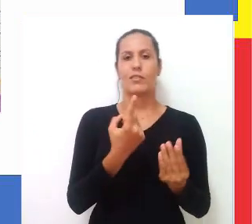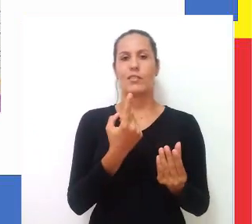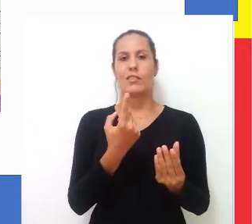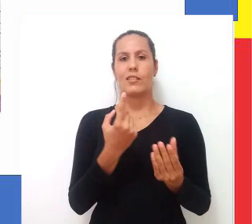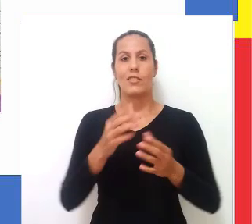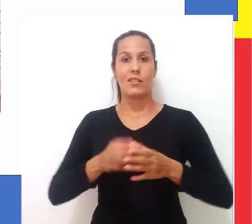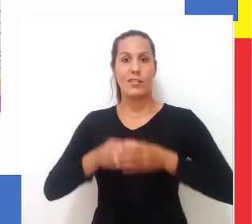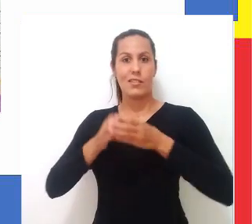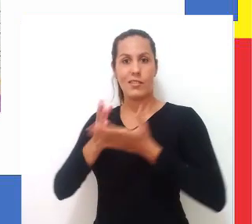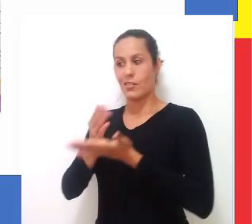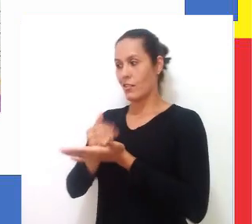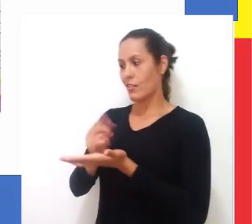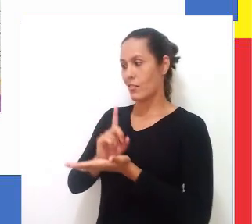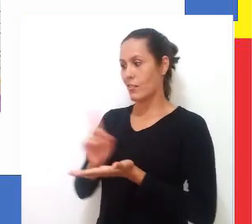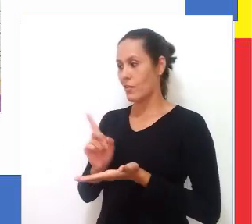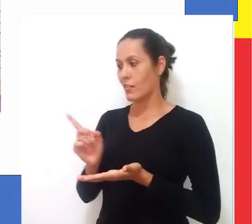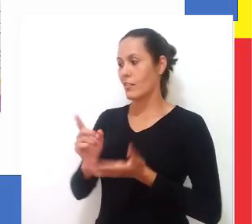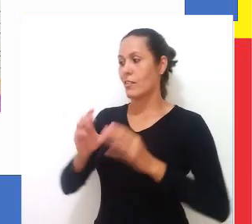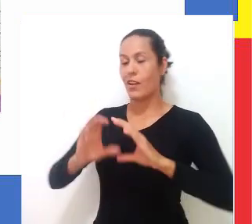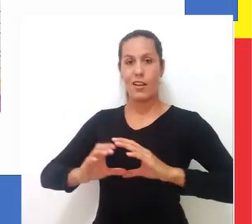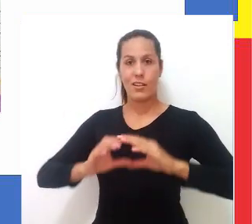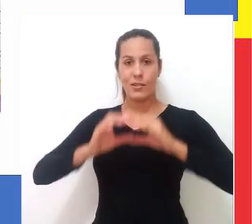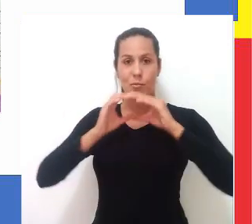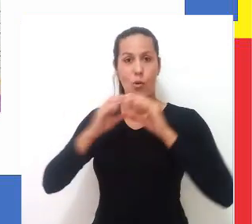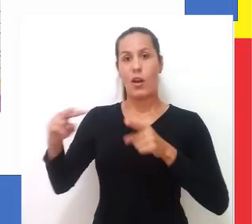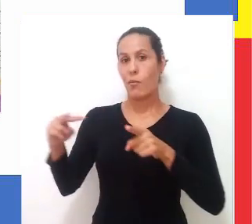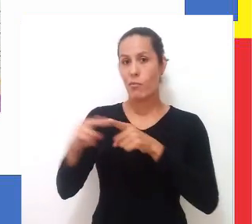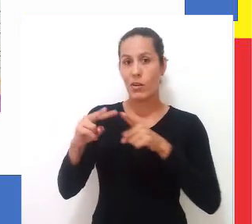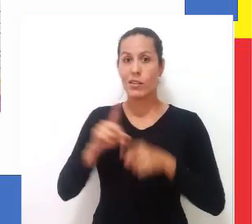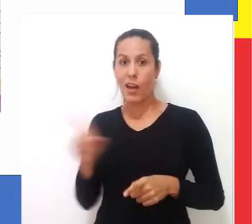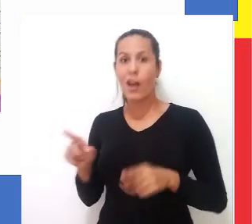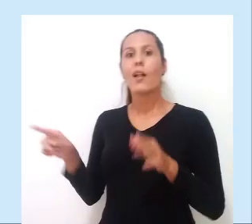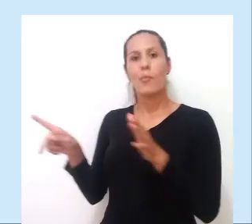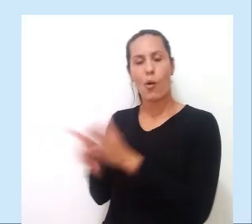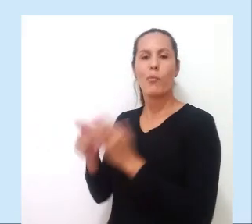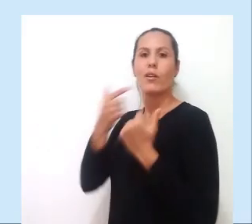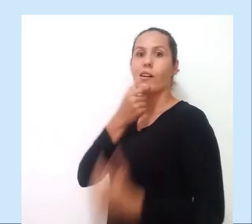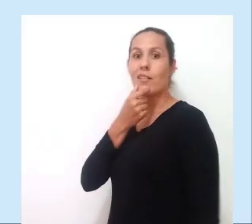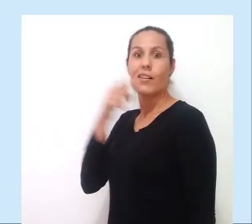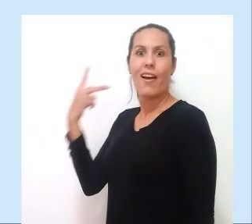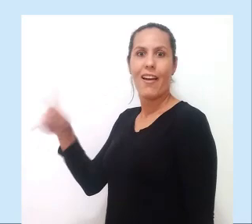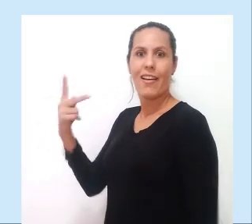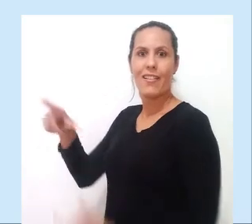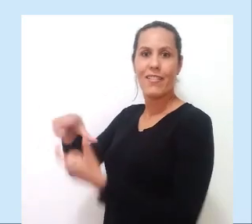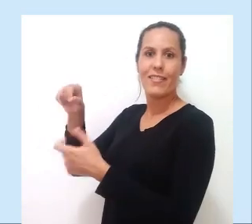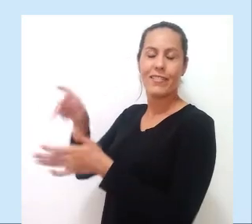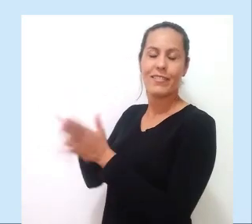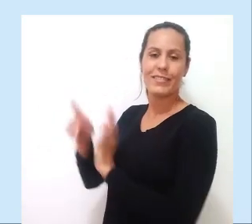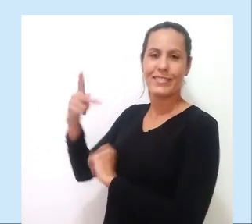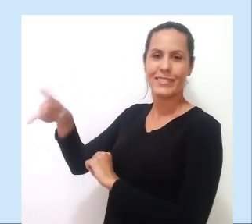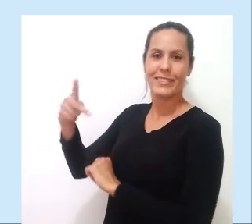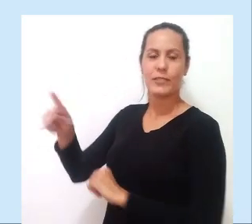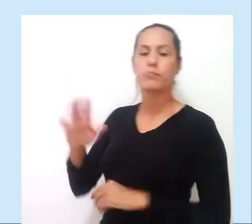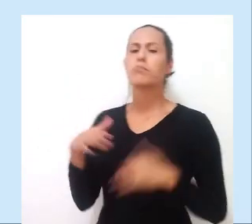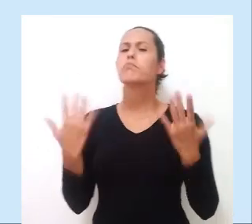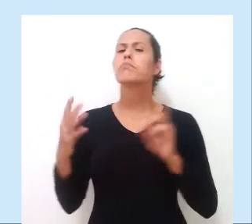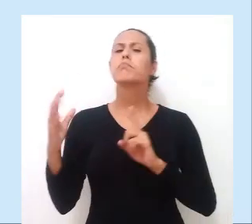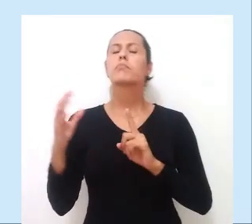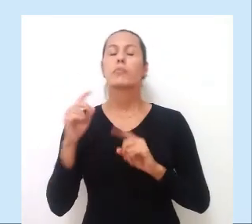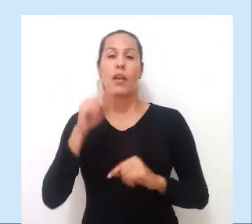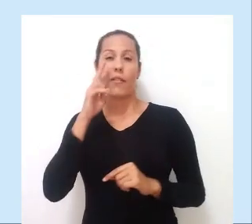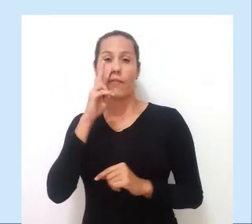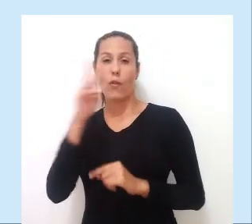pizza, mais palavras do léxico da língua inglesa. E o que é que acontece? Nós temos uma